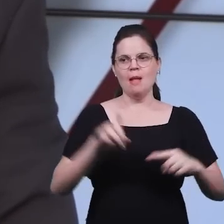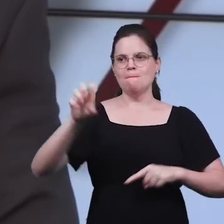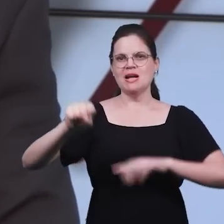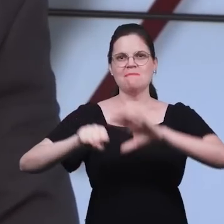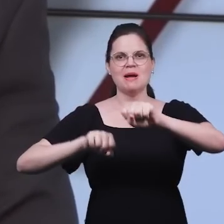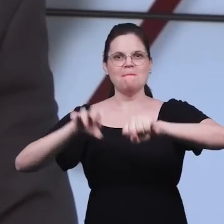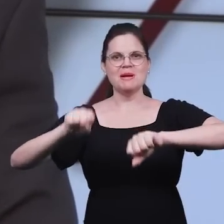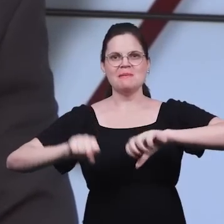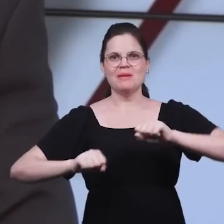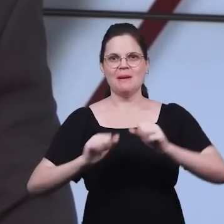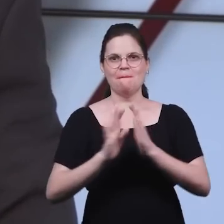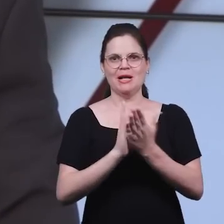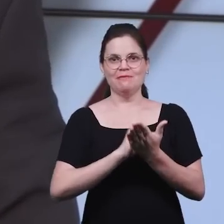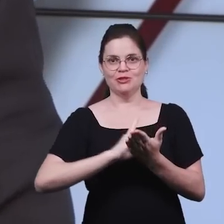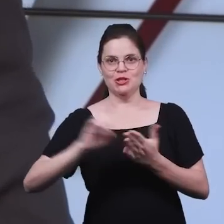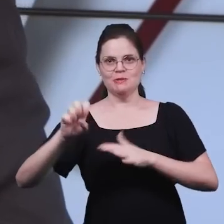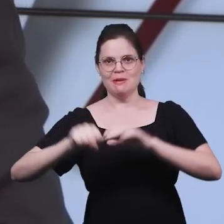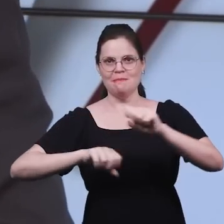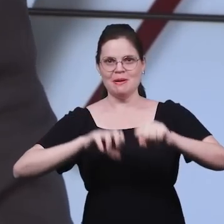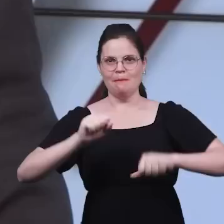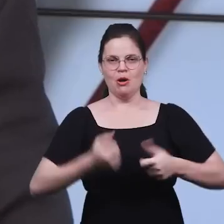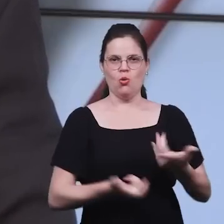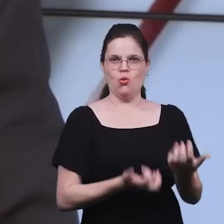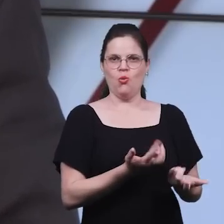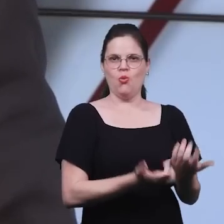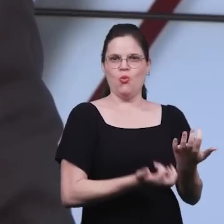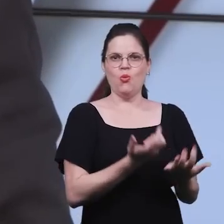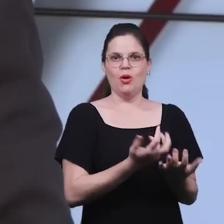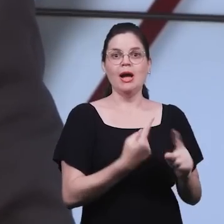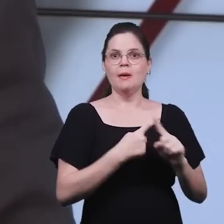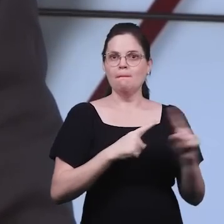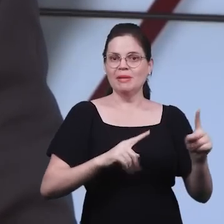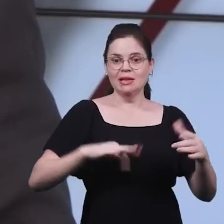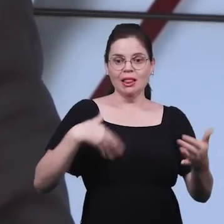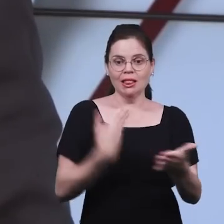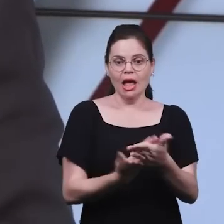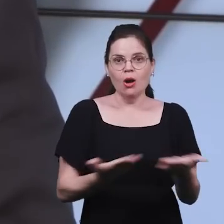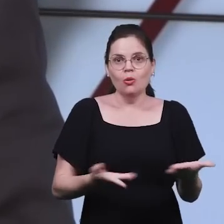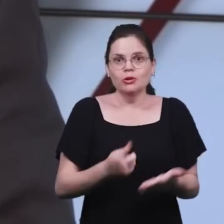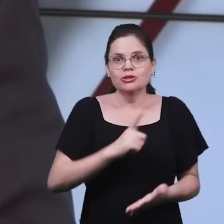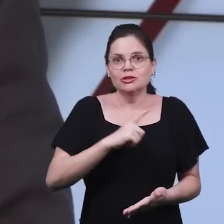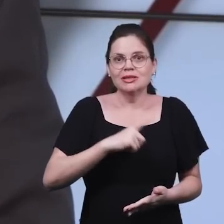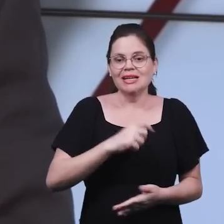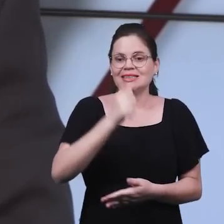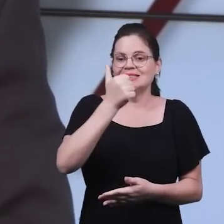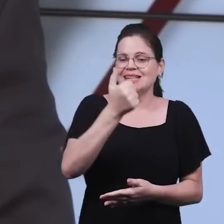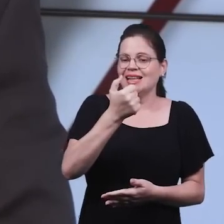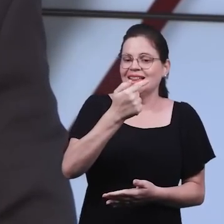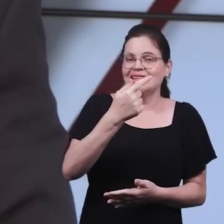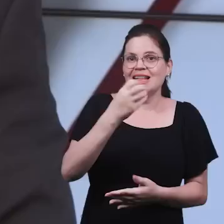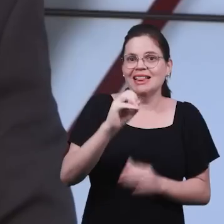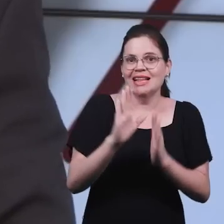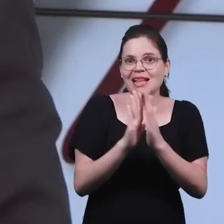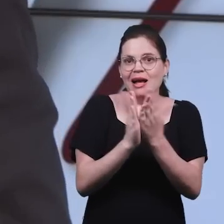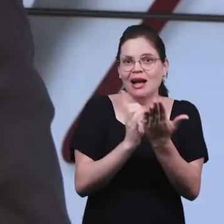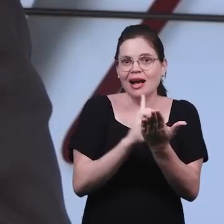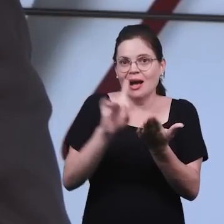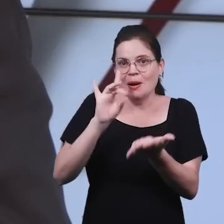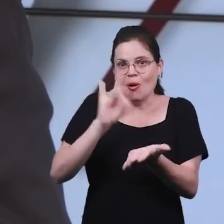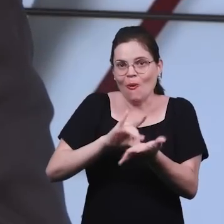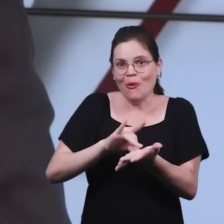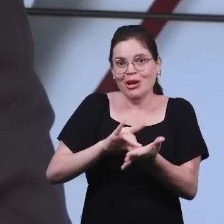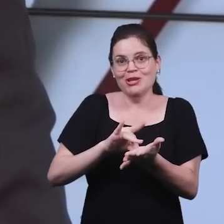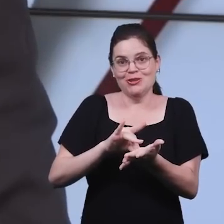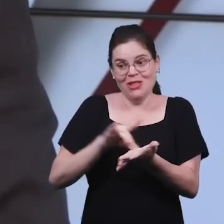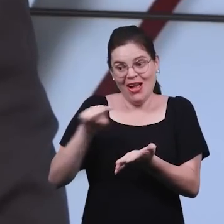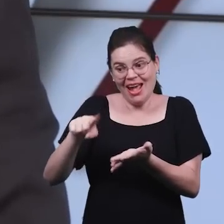restam 170 dessas traduções que ainda estão por aí intactas. Mas como havia ali